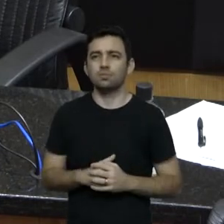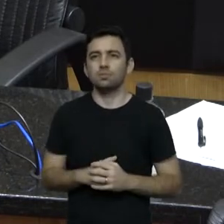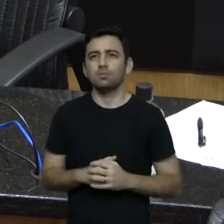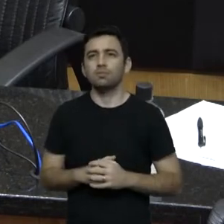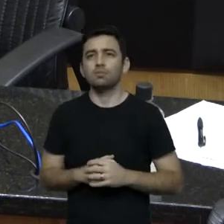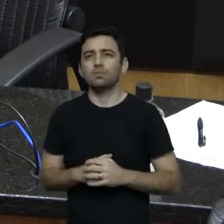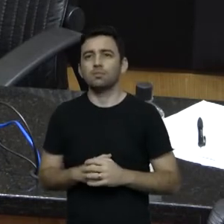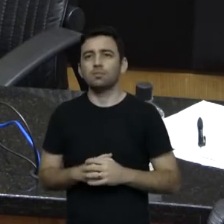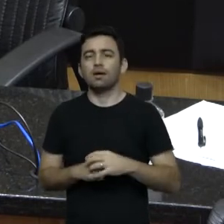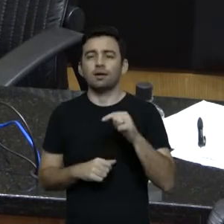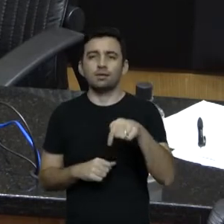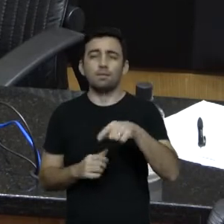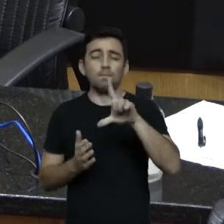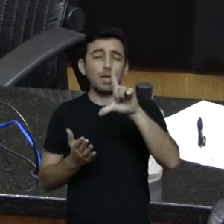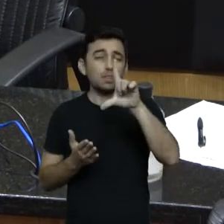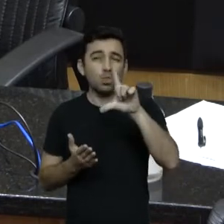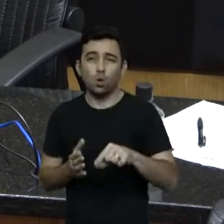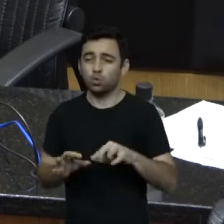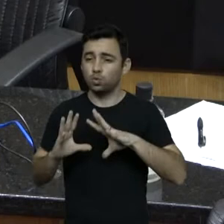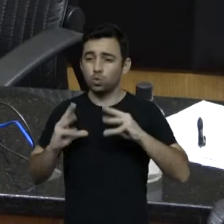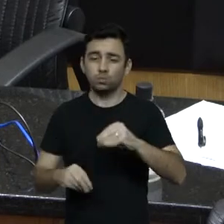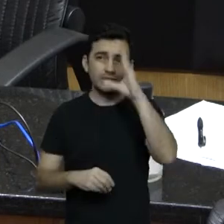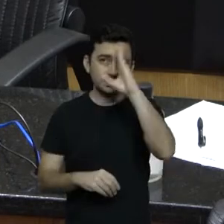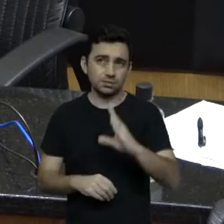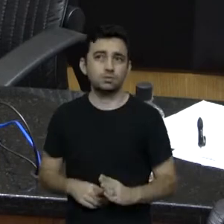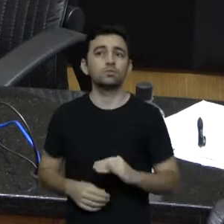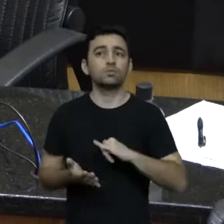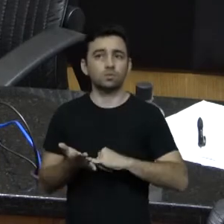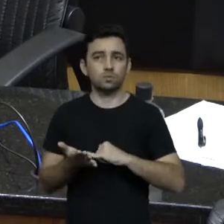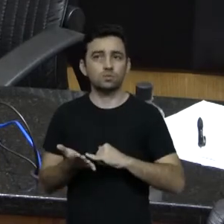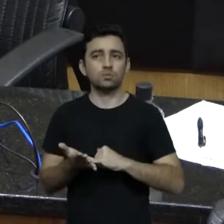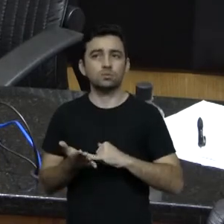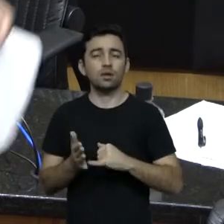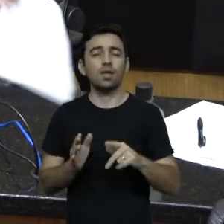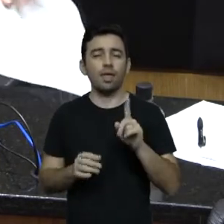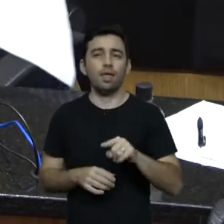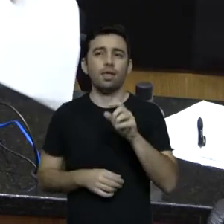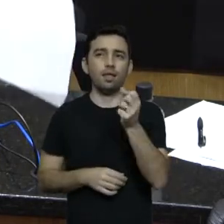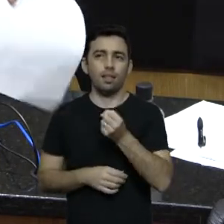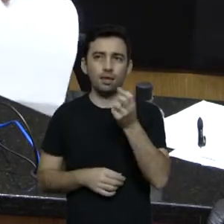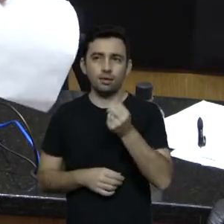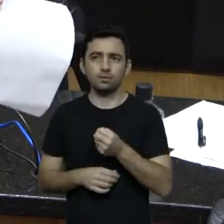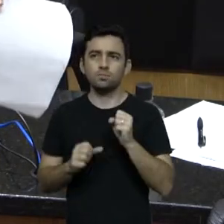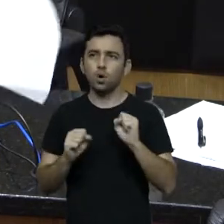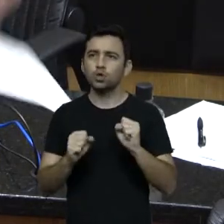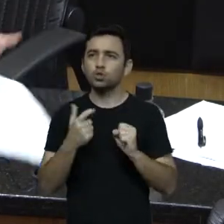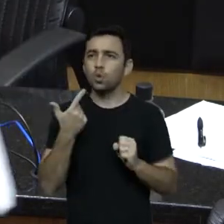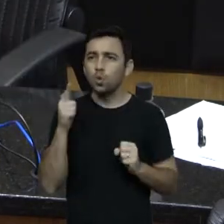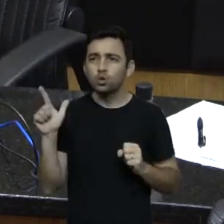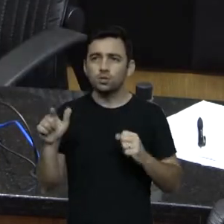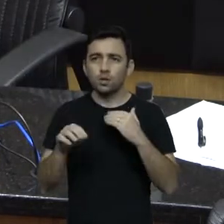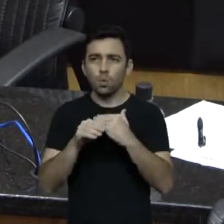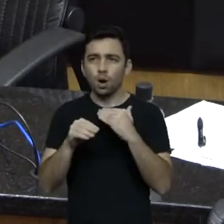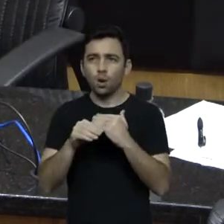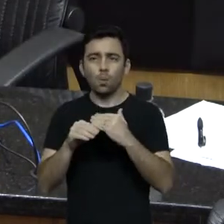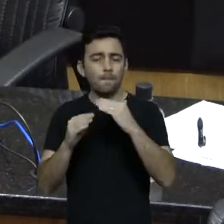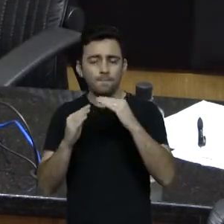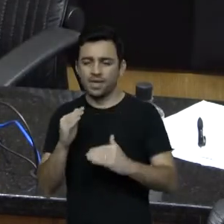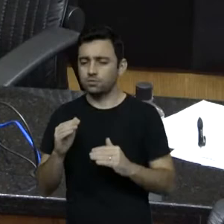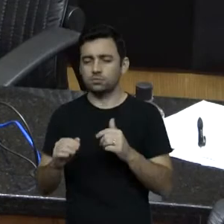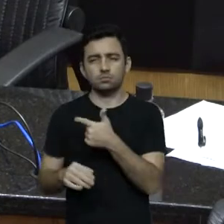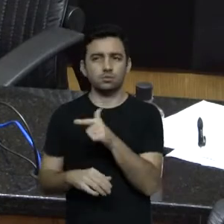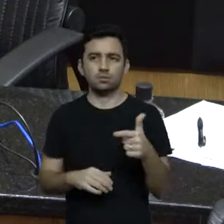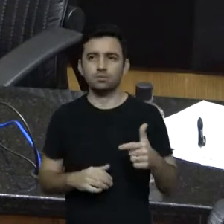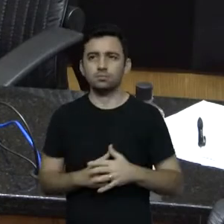teremos o menor imposto do Brasil é do leite pode ter outro estado que tenha igual não menos do que nós